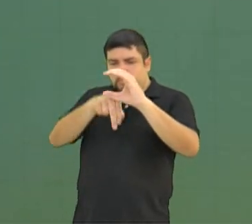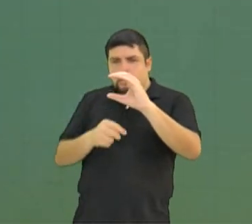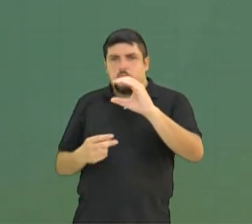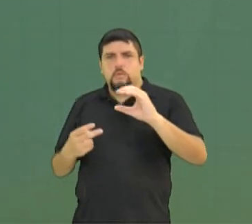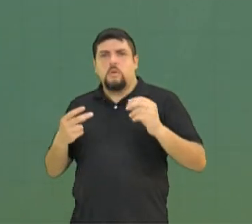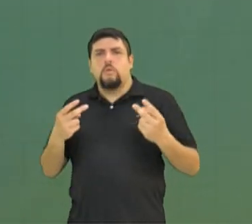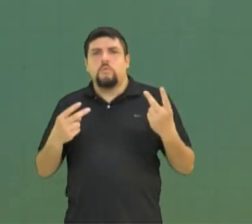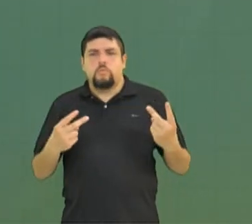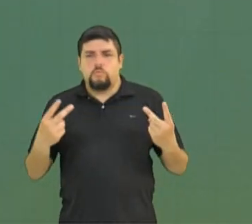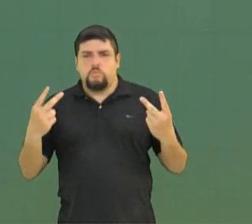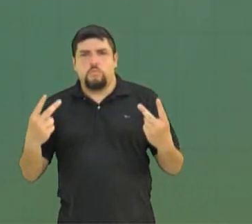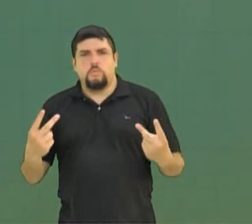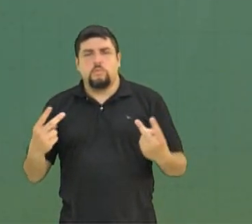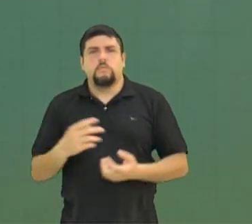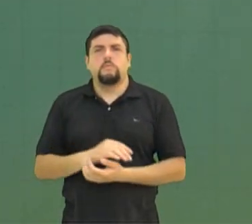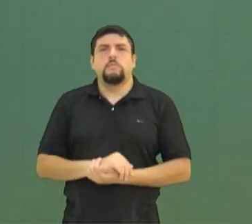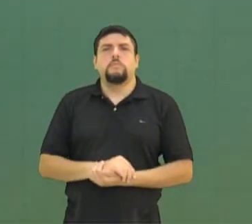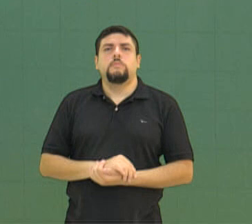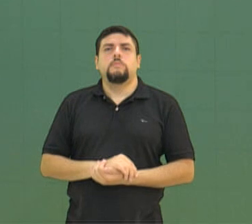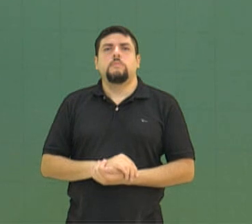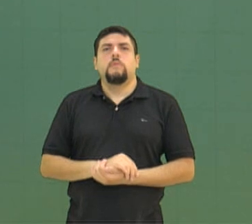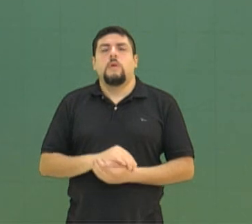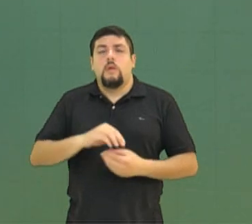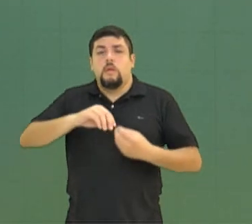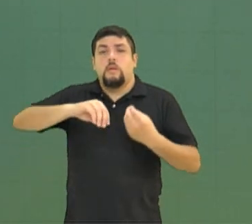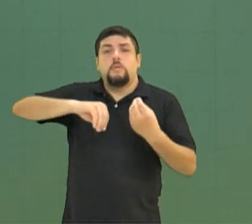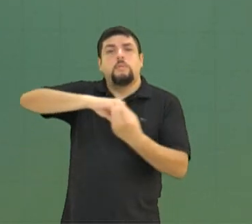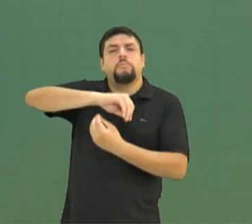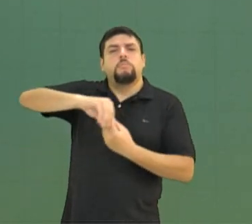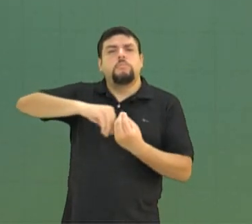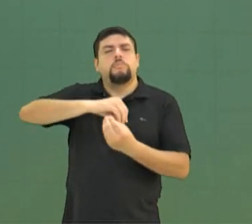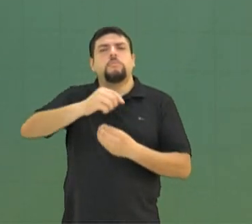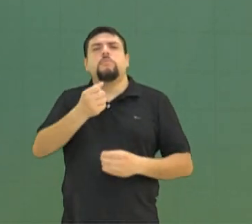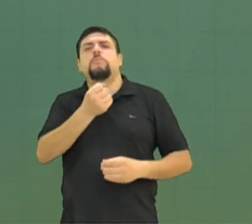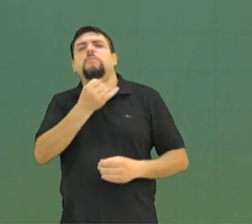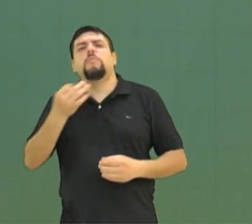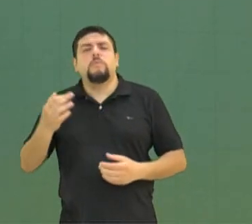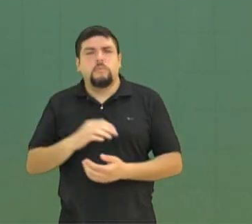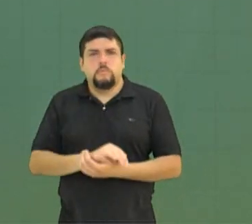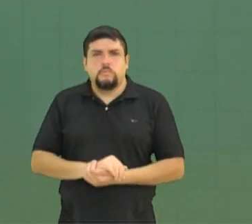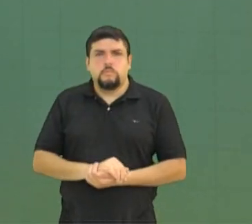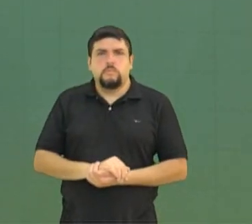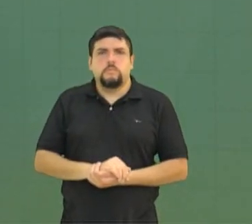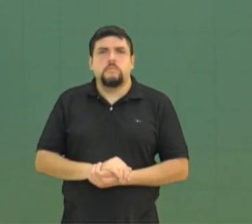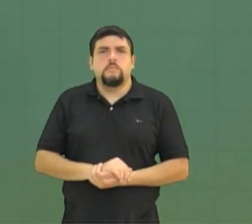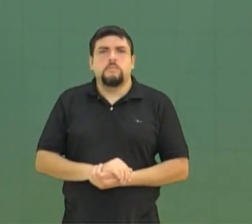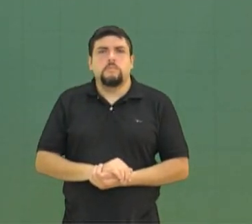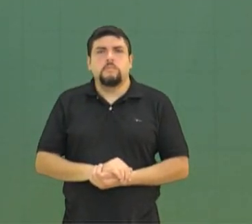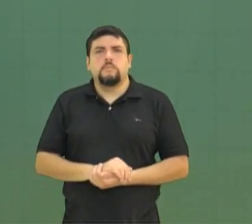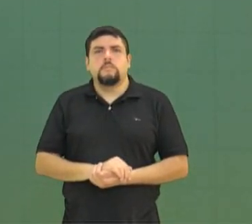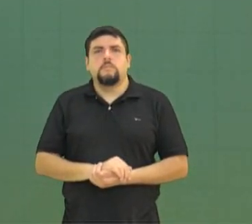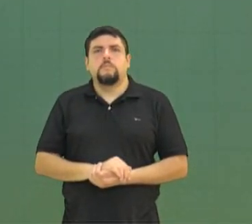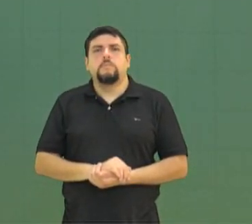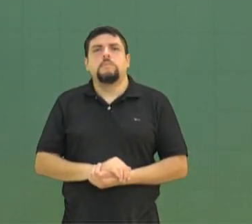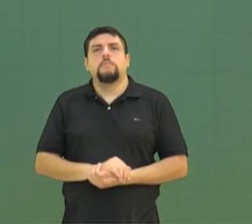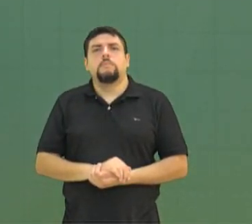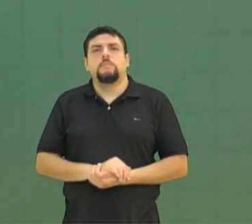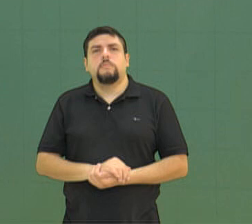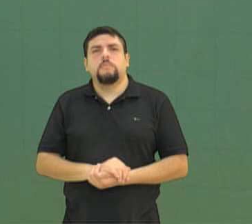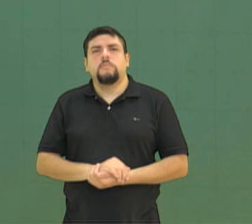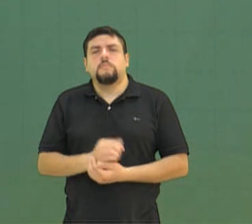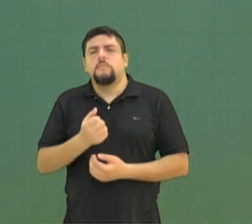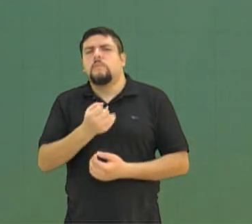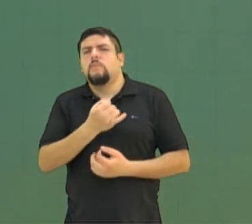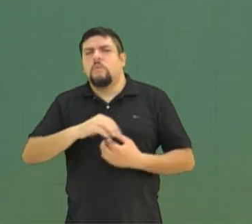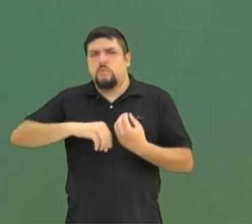opticamente ativos. E quantas misturas racêmicas é possível? 2 elevado a 1, lembrando que esse